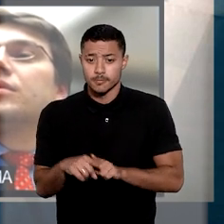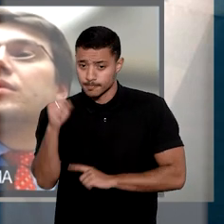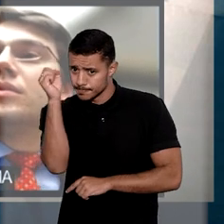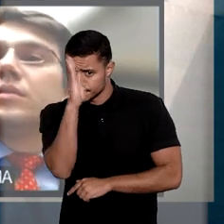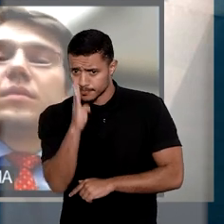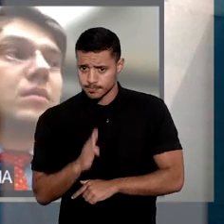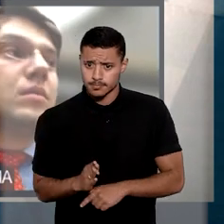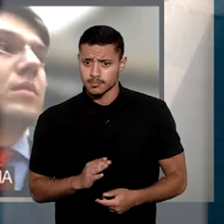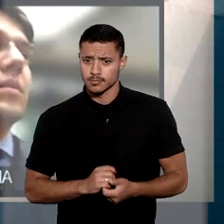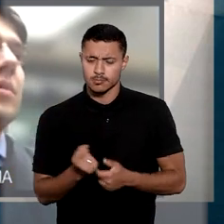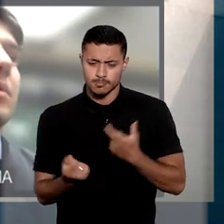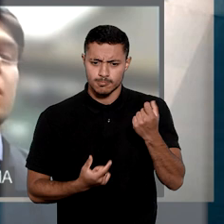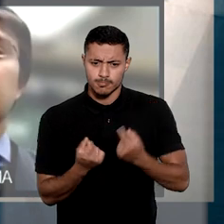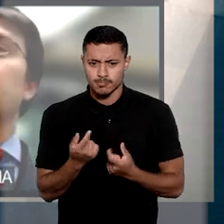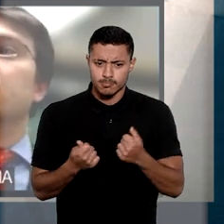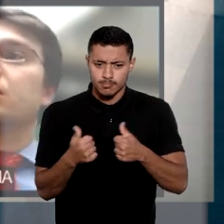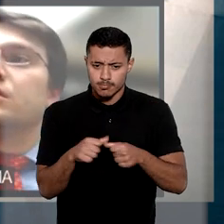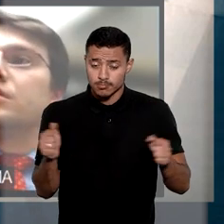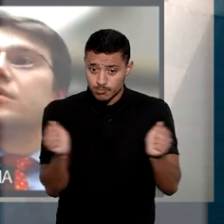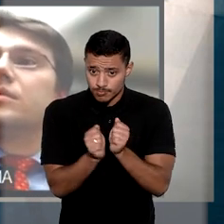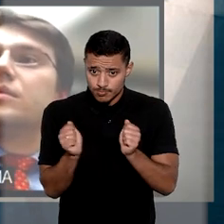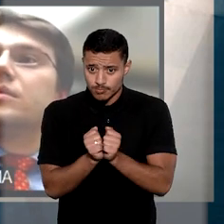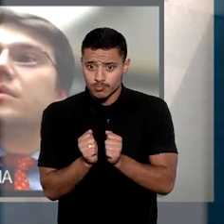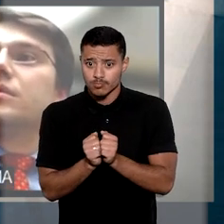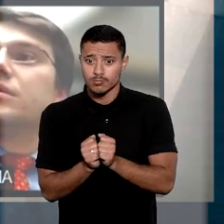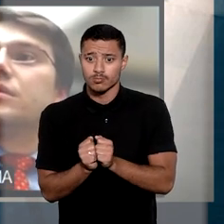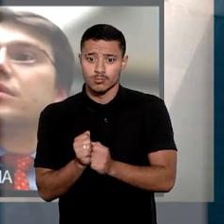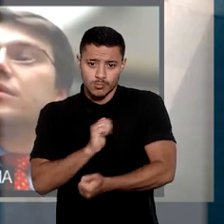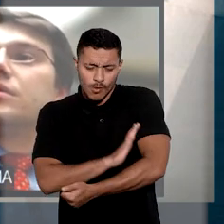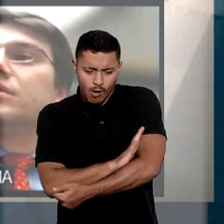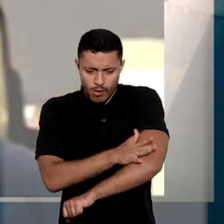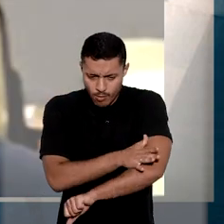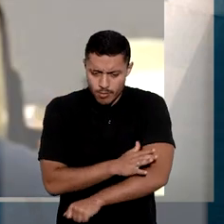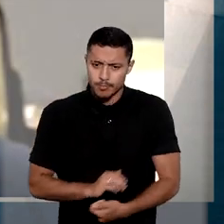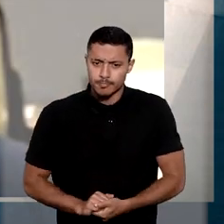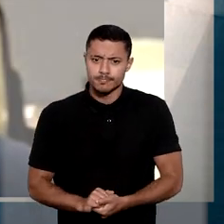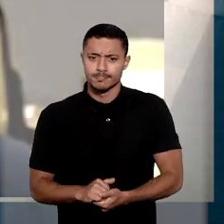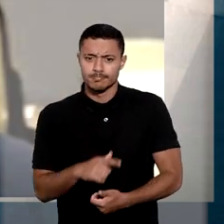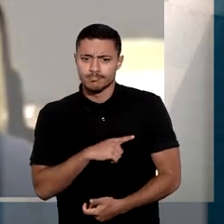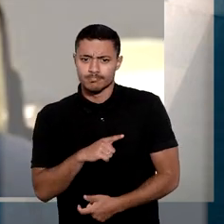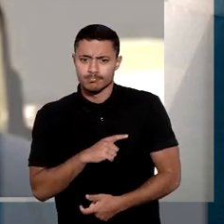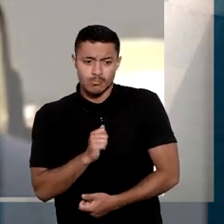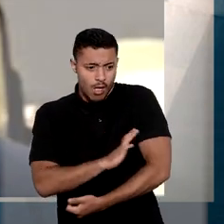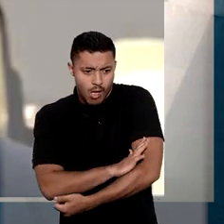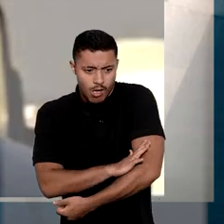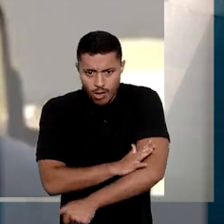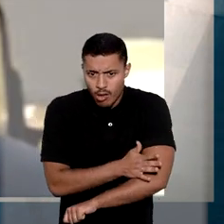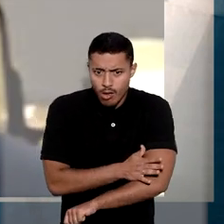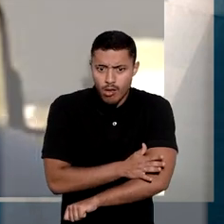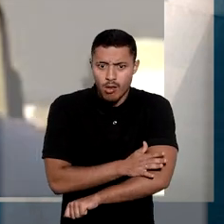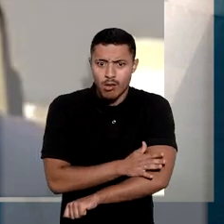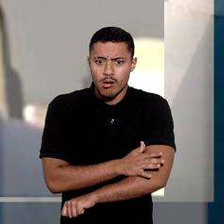Brasil essas questões estão interligadas à discriminação racial. Há um componente racial